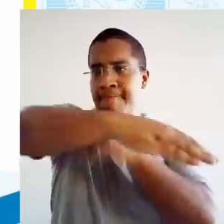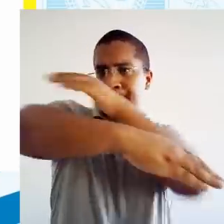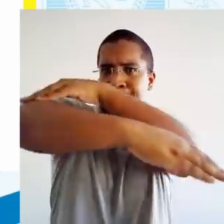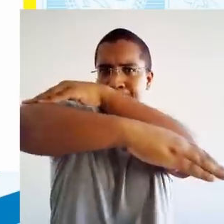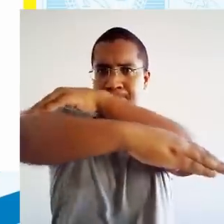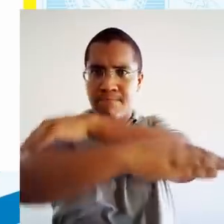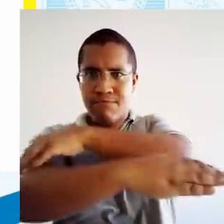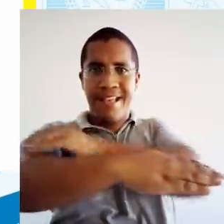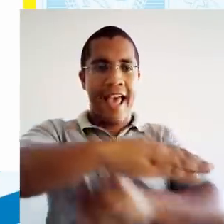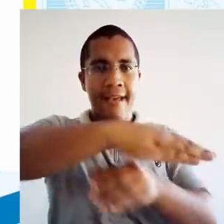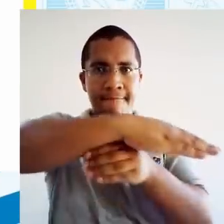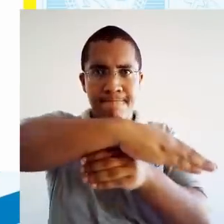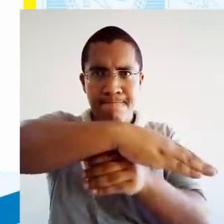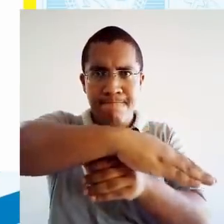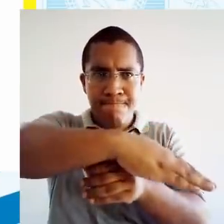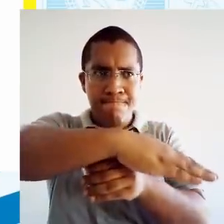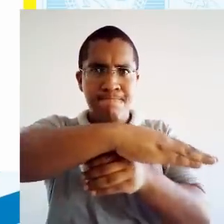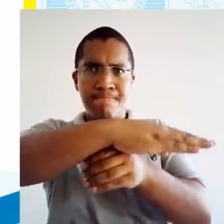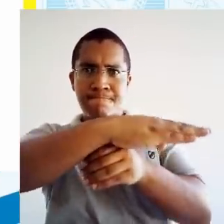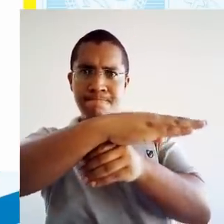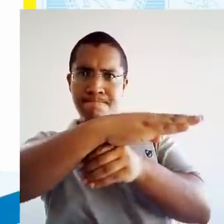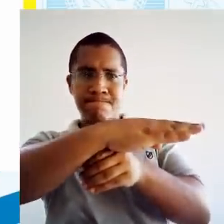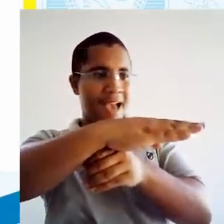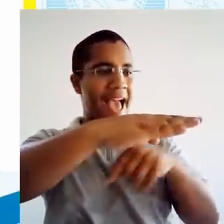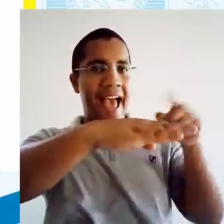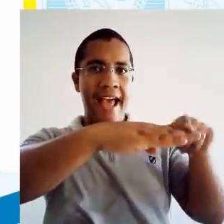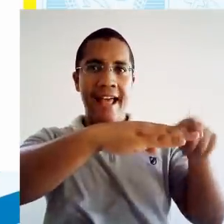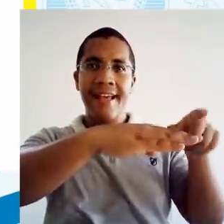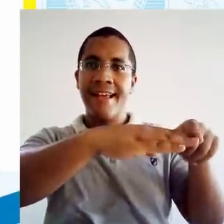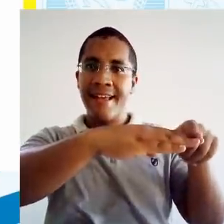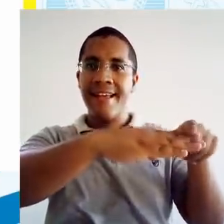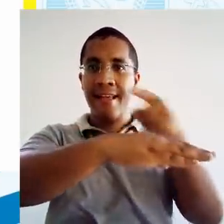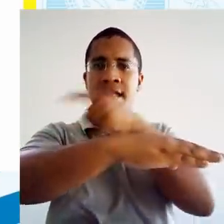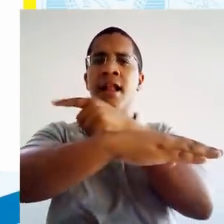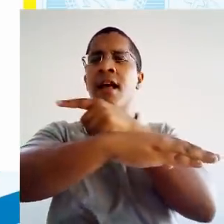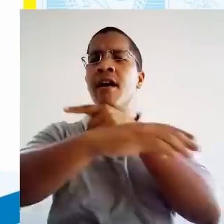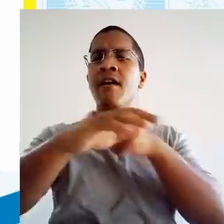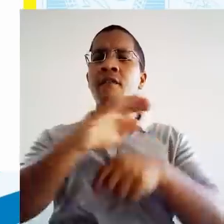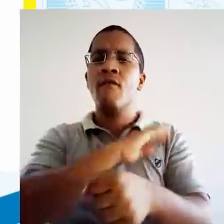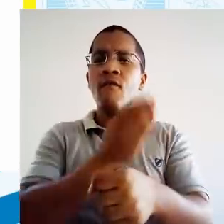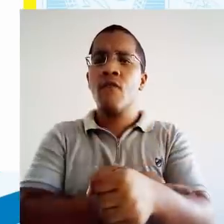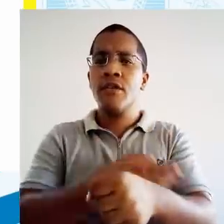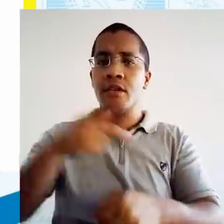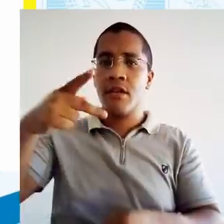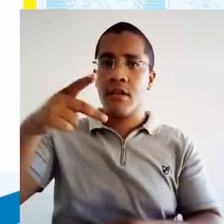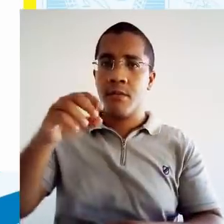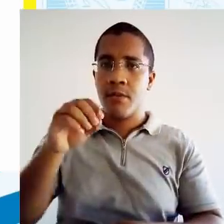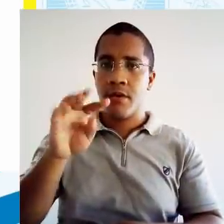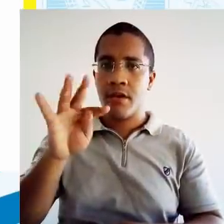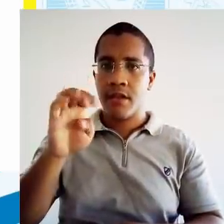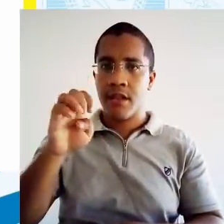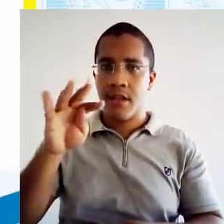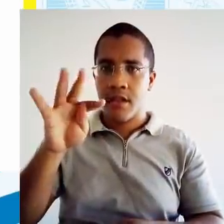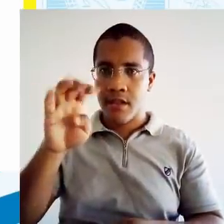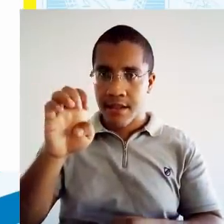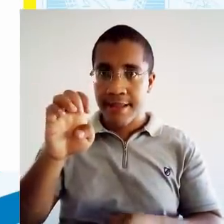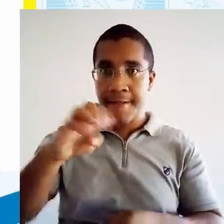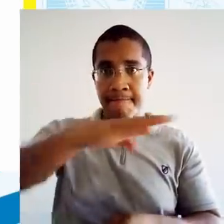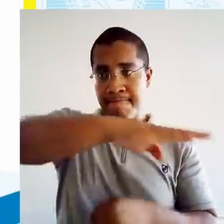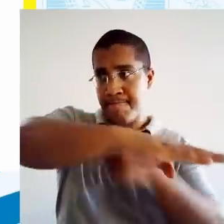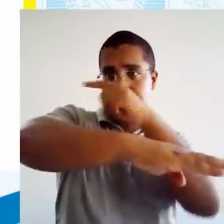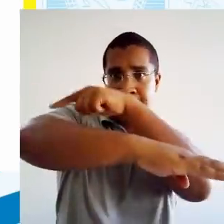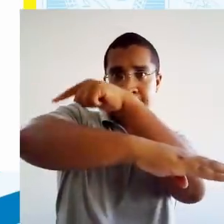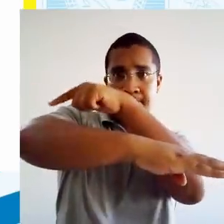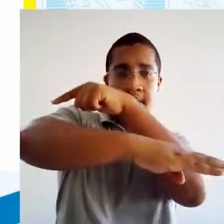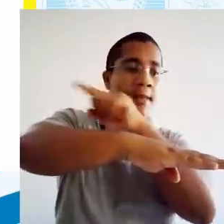que é multiplicada e aplicada pelo elemento do outro lado do ponto de apoio, que é a